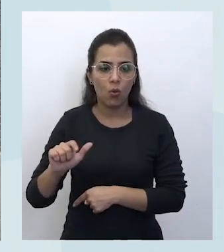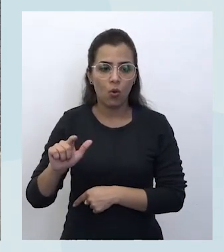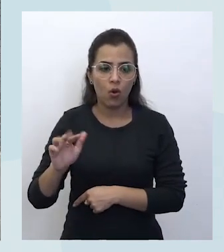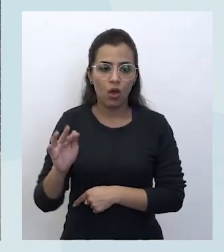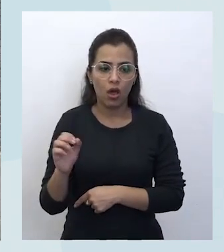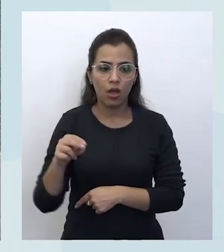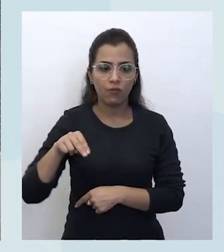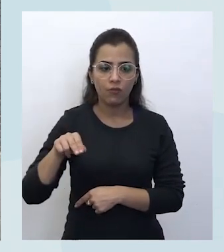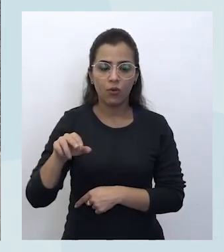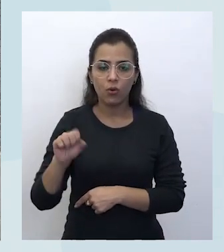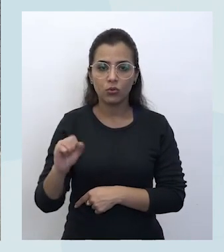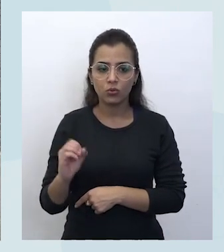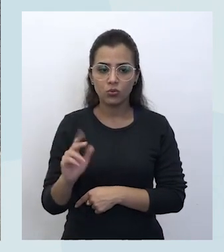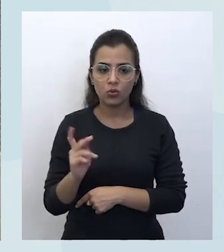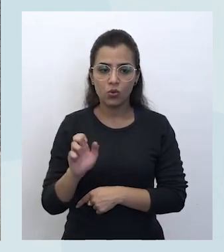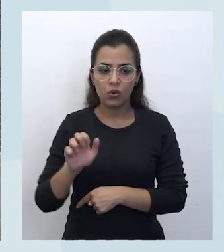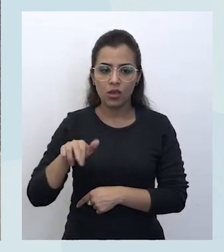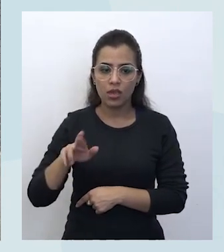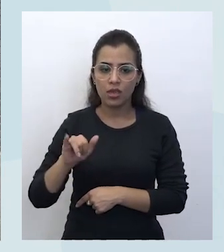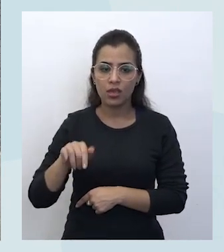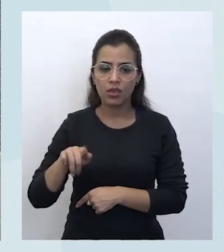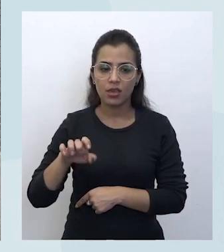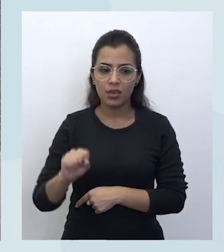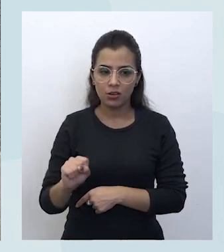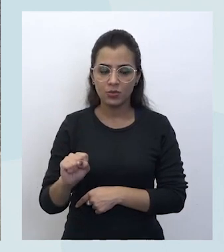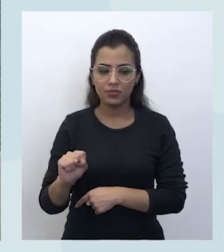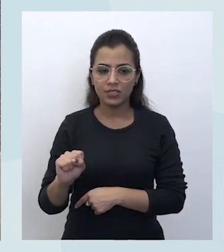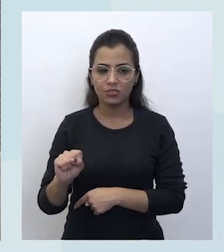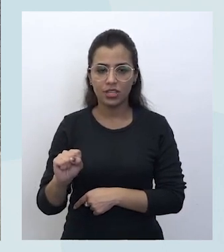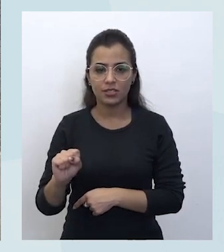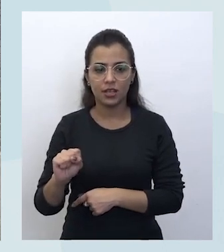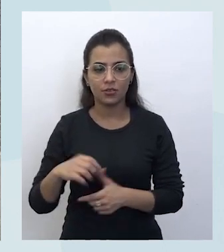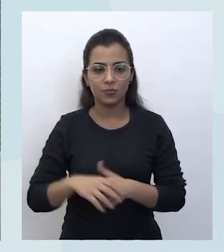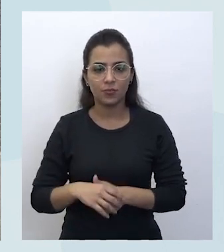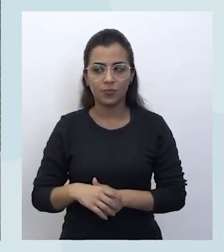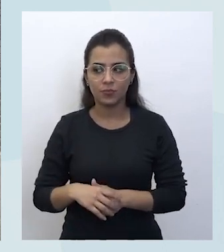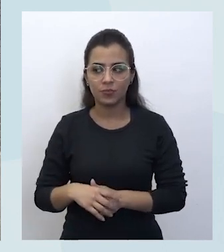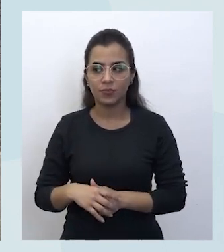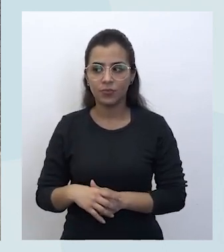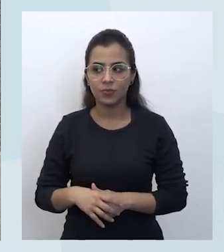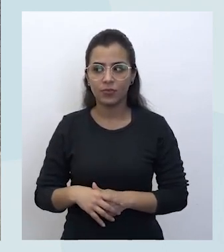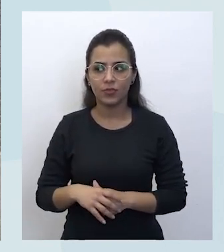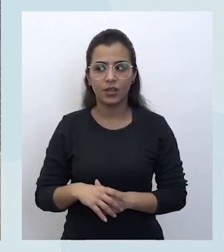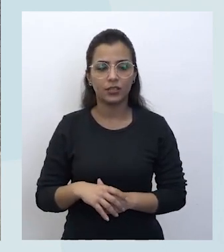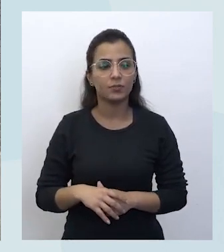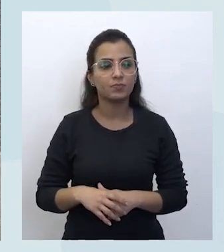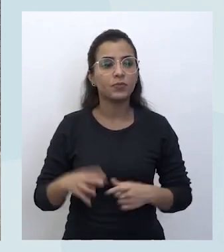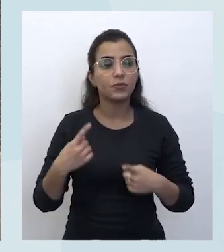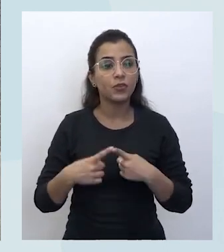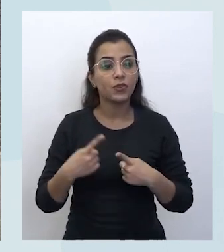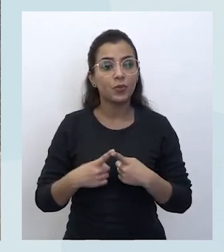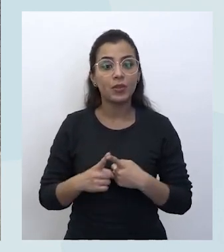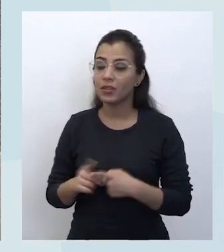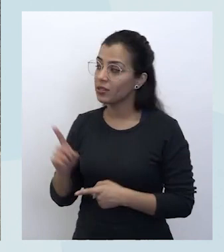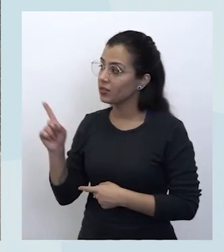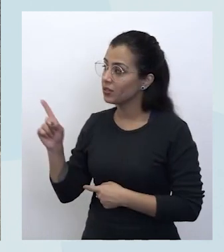do castelo, né? O castelo de Guimarães. De acordo com a tradição, neste castelo nasceu o primeiro rei de Portugal,